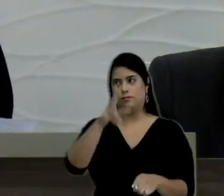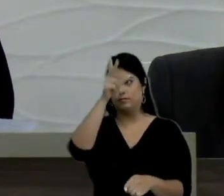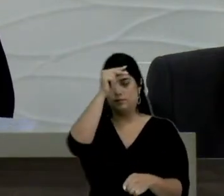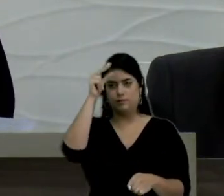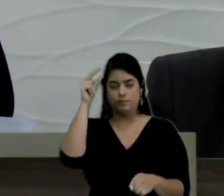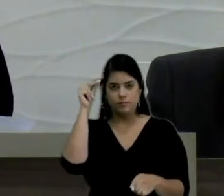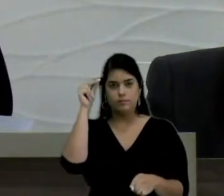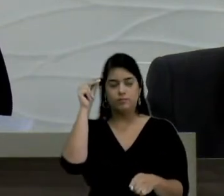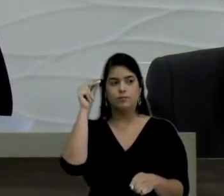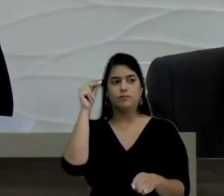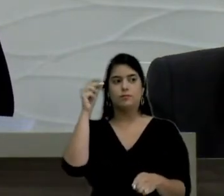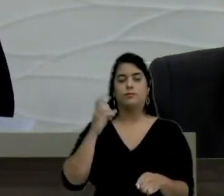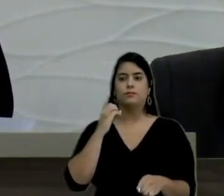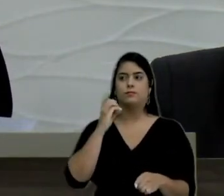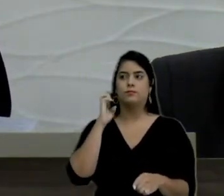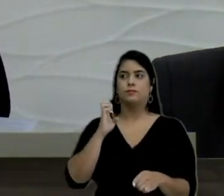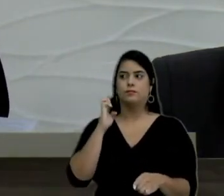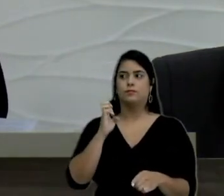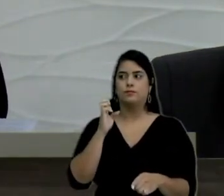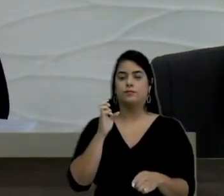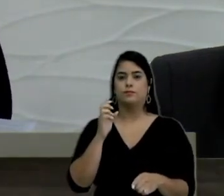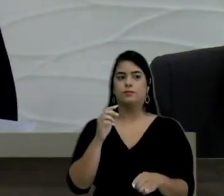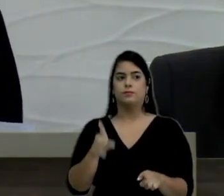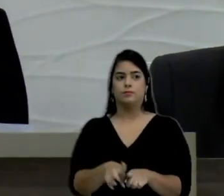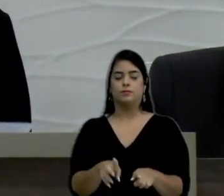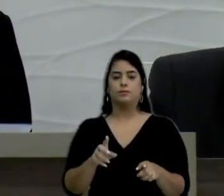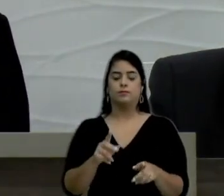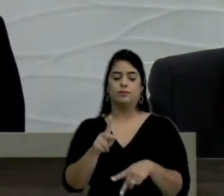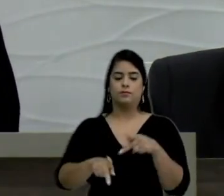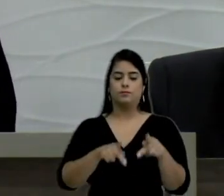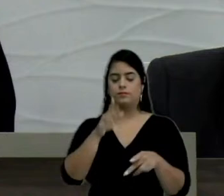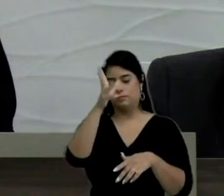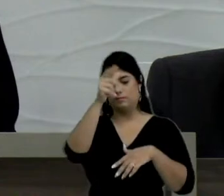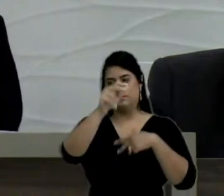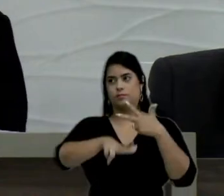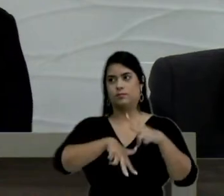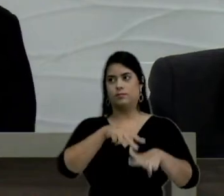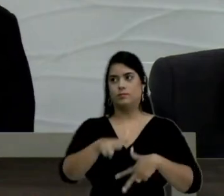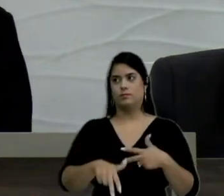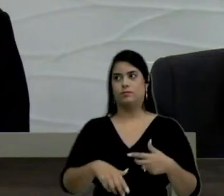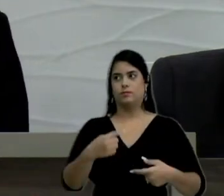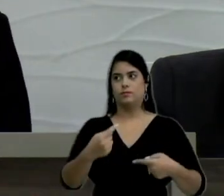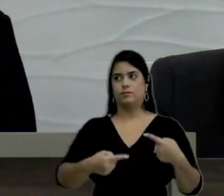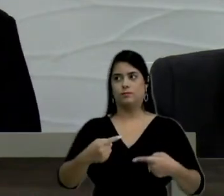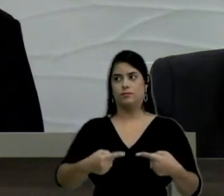Souza e a deputada estadual Debra Almeida bem como a população de sento em geral em